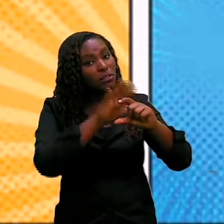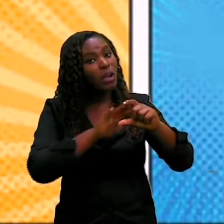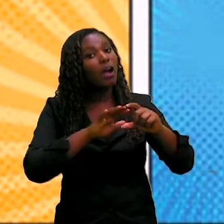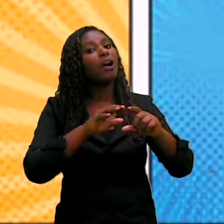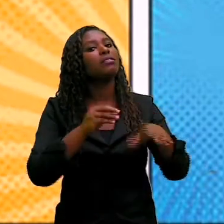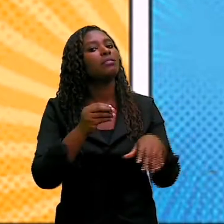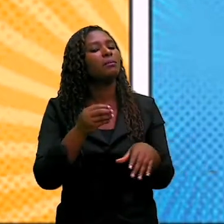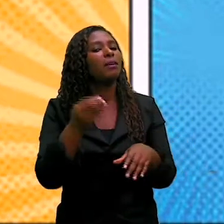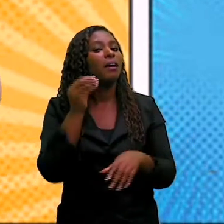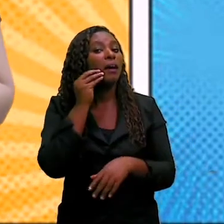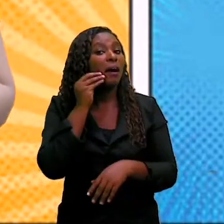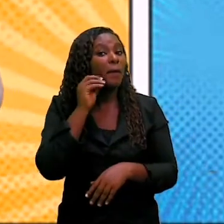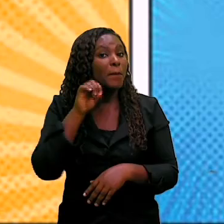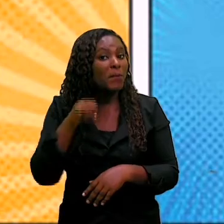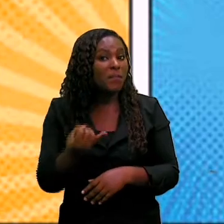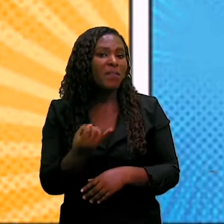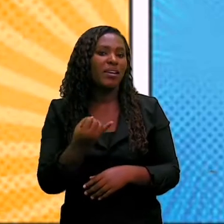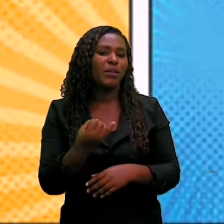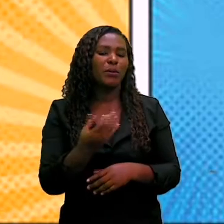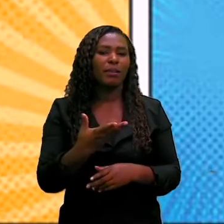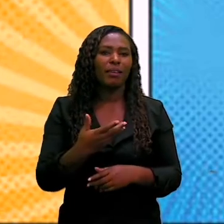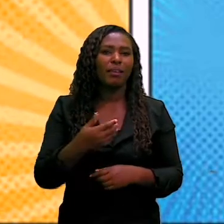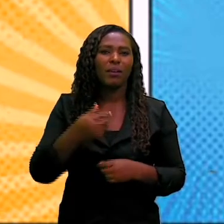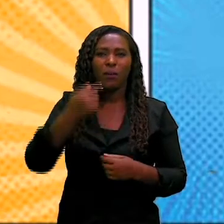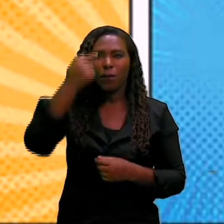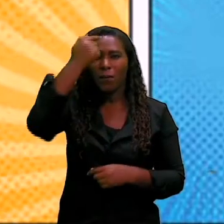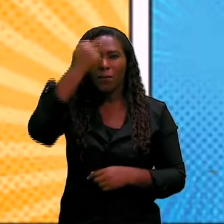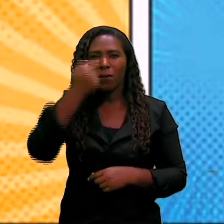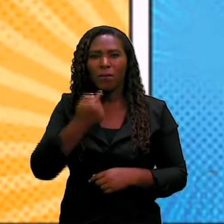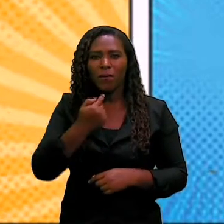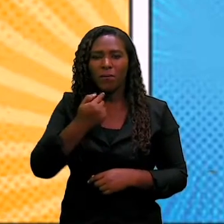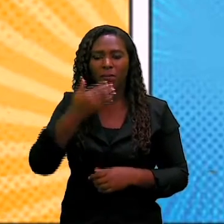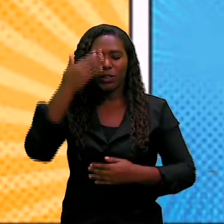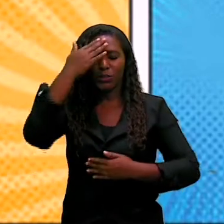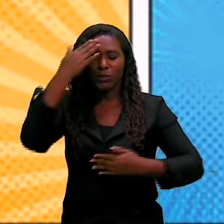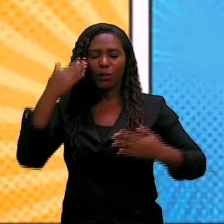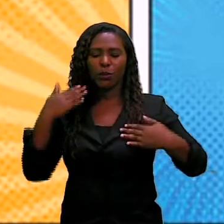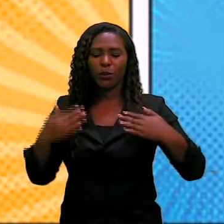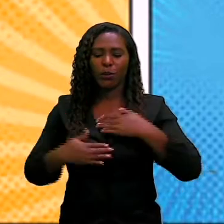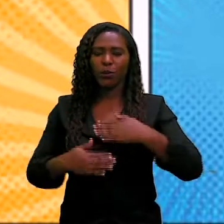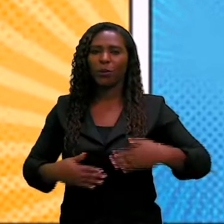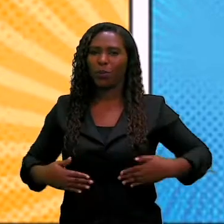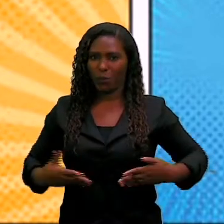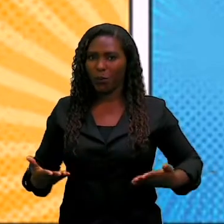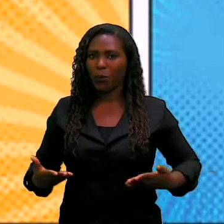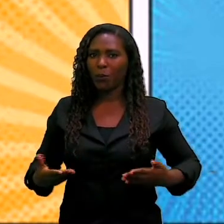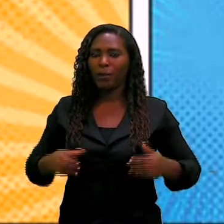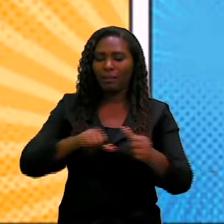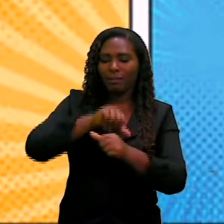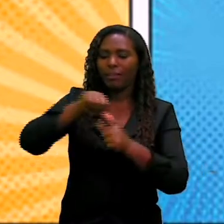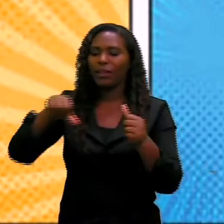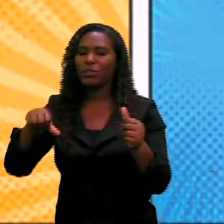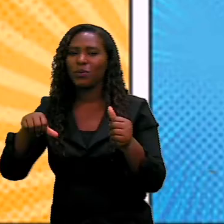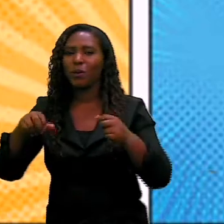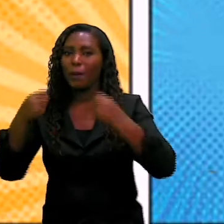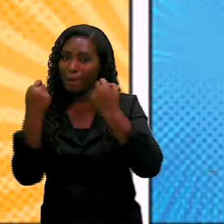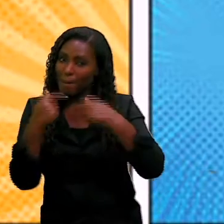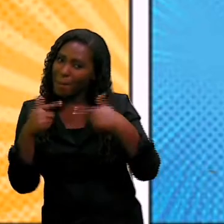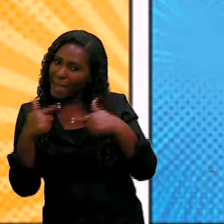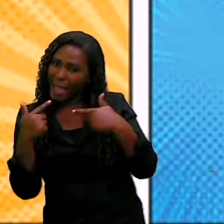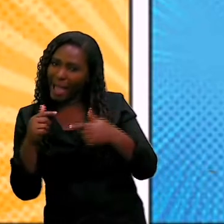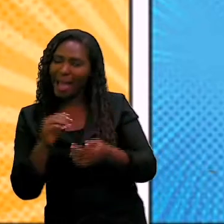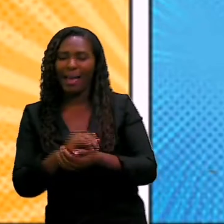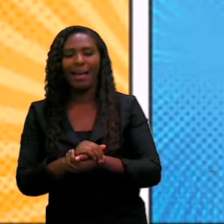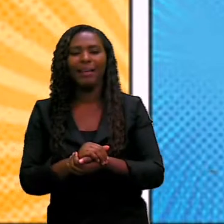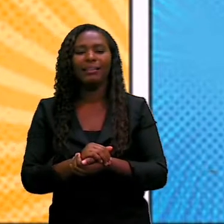esses traços da caricatura, né? Pega esses traços físicos e transforma em um lado humor. Mas não é feita só de